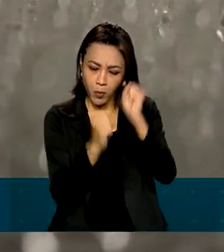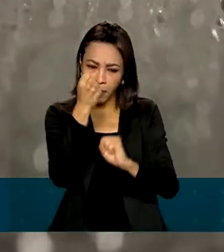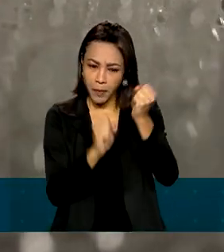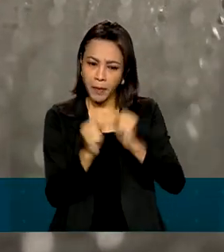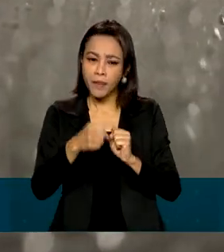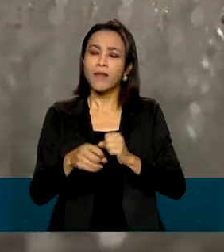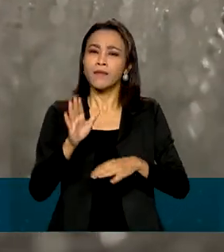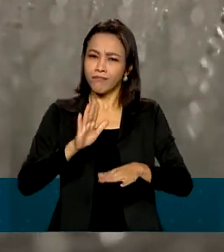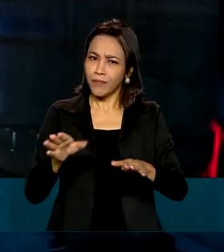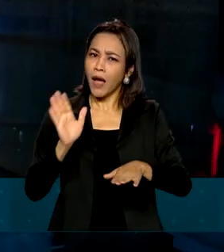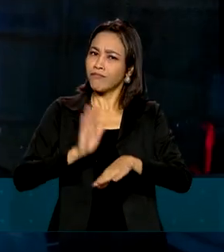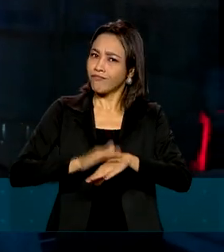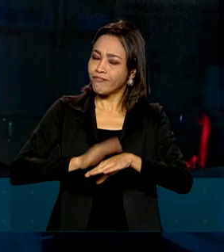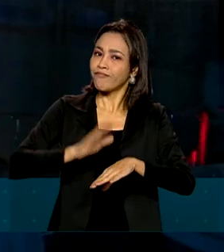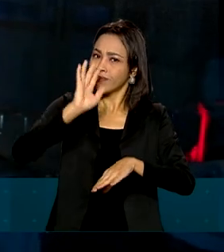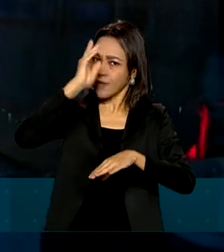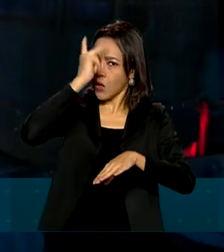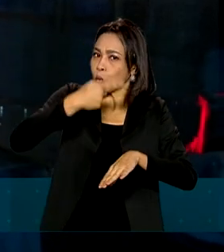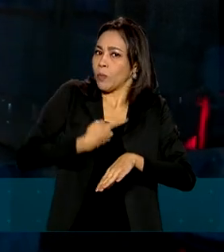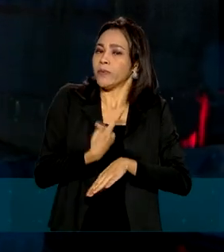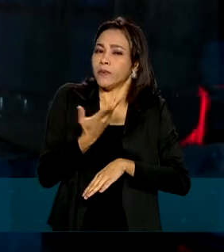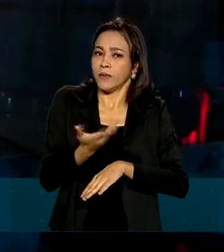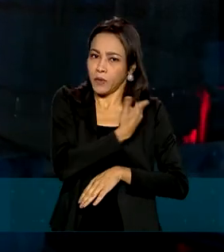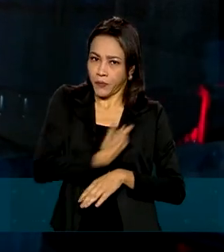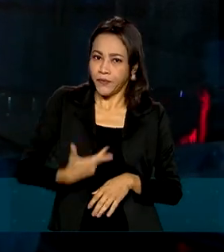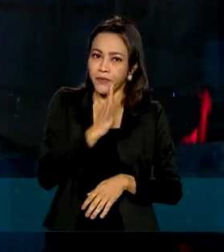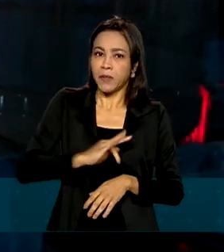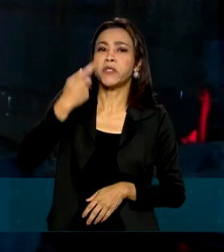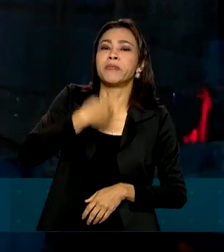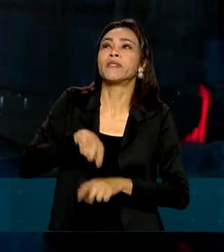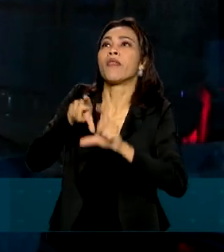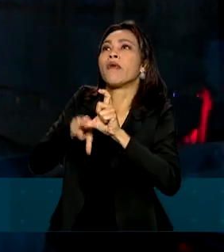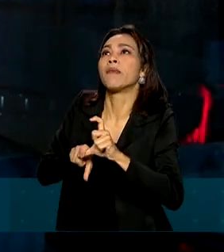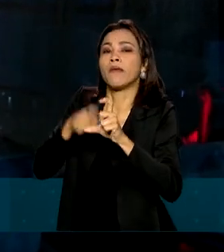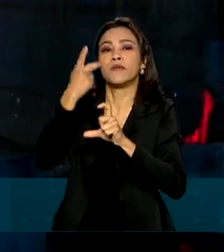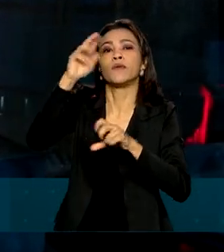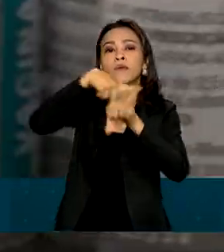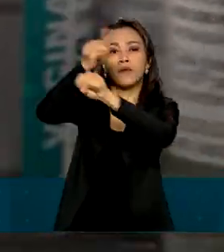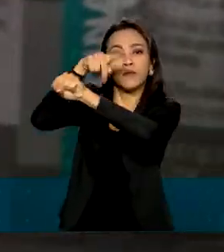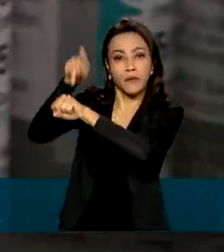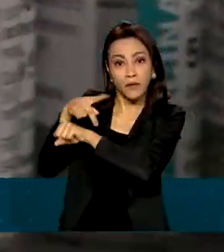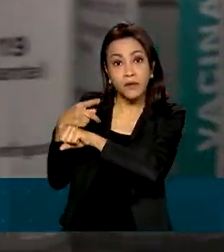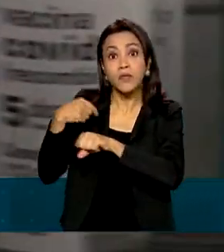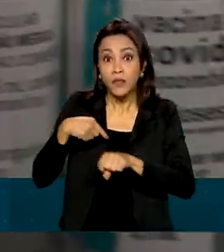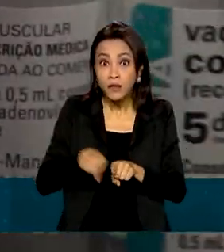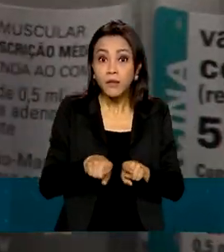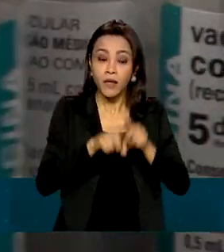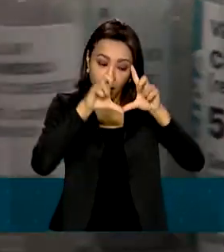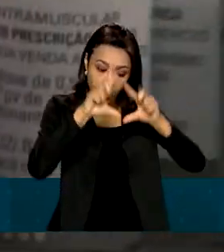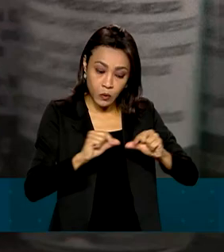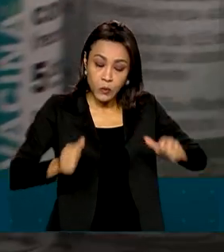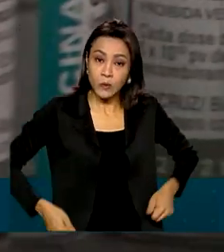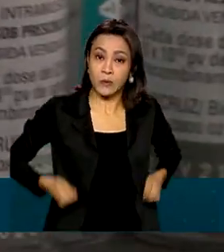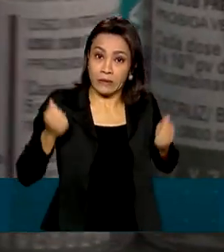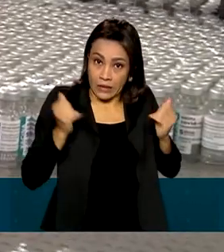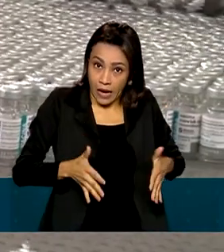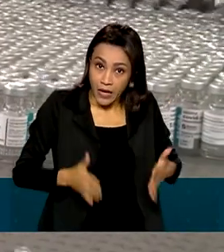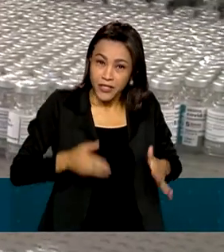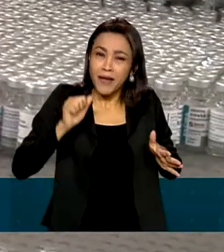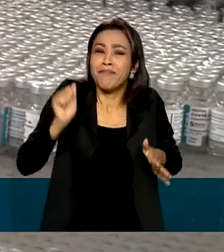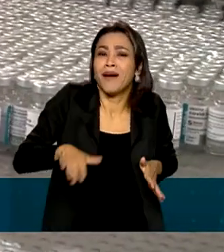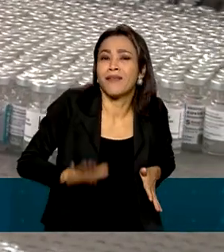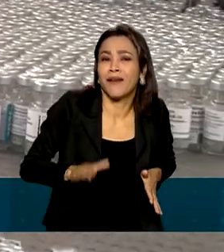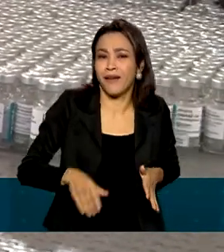autonomia para o governo federal, que não precisa depender de outros países, e ainda reduz os gastos, porque é mais barato fabricar